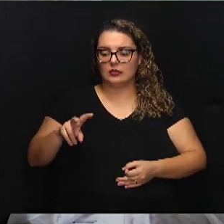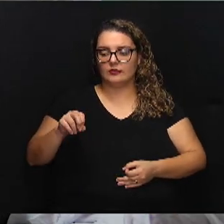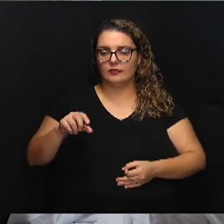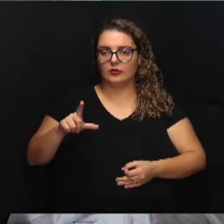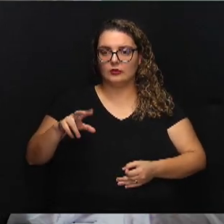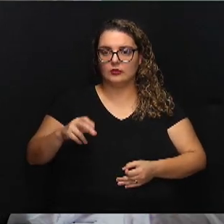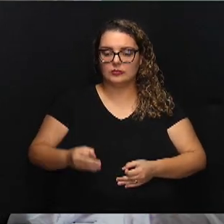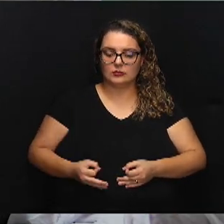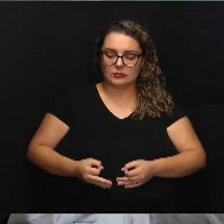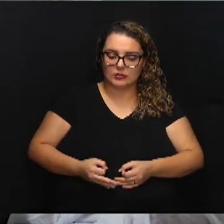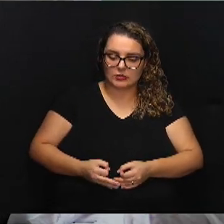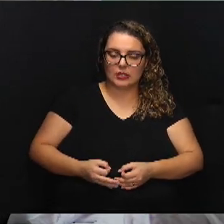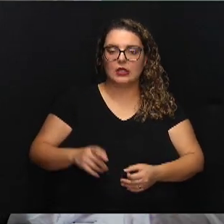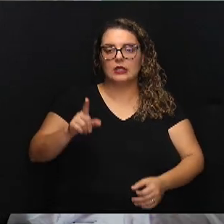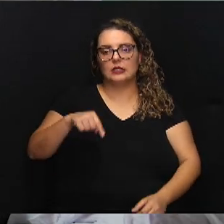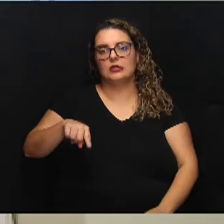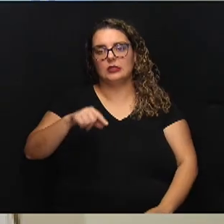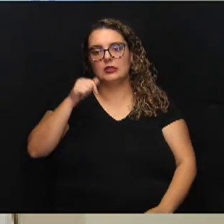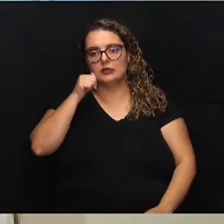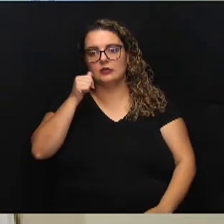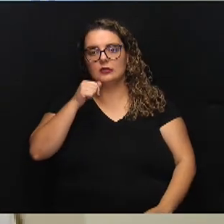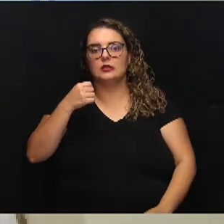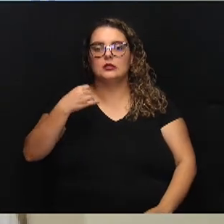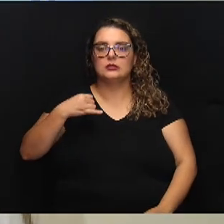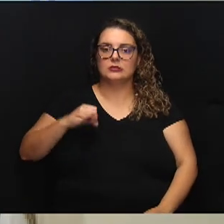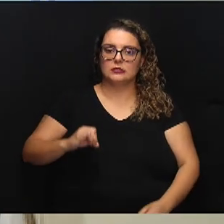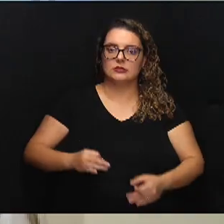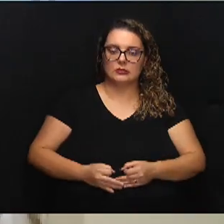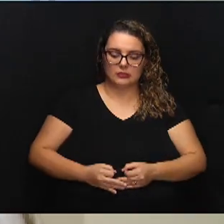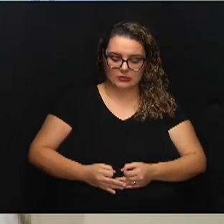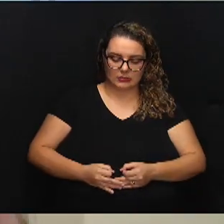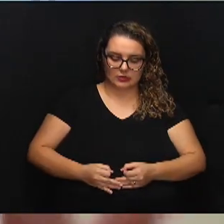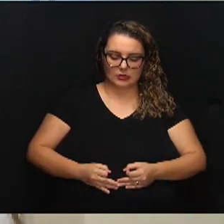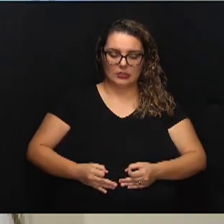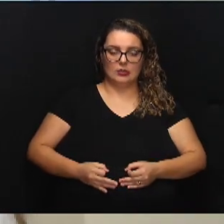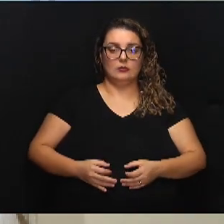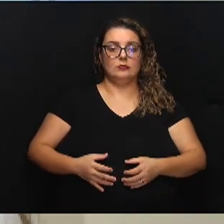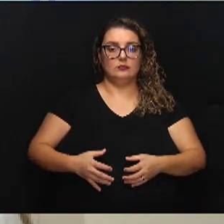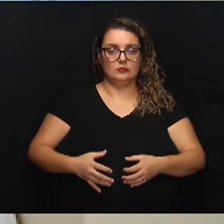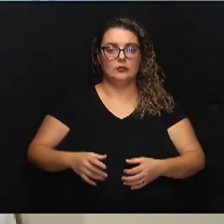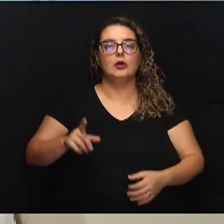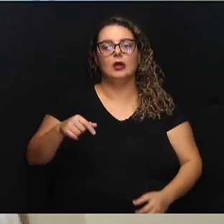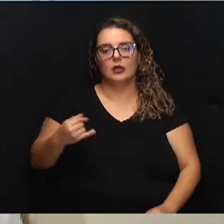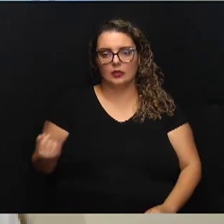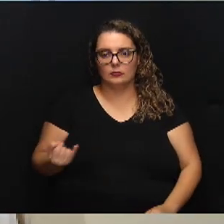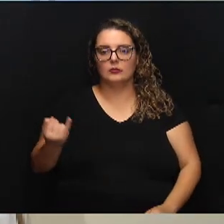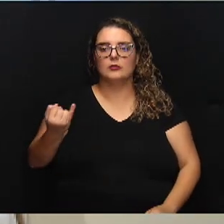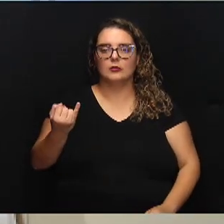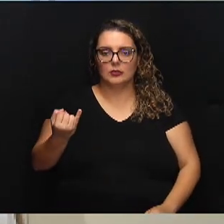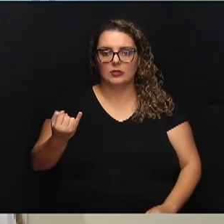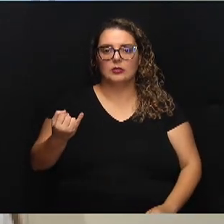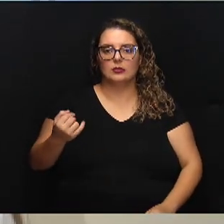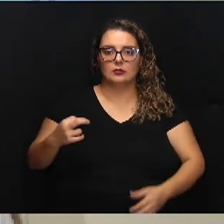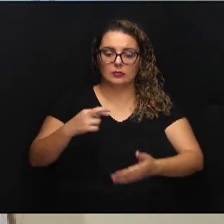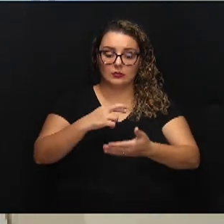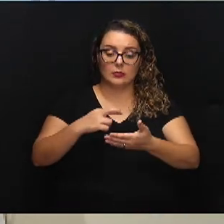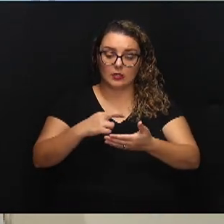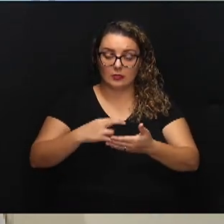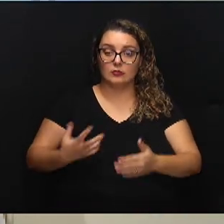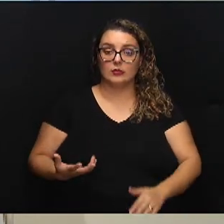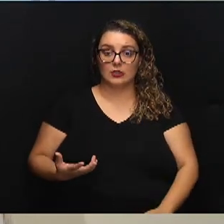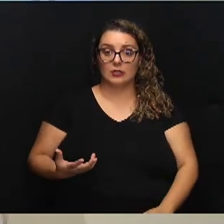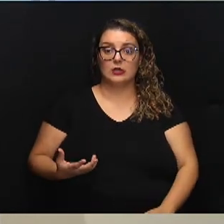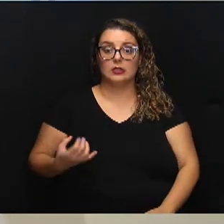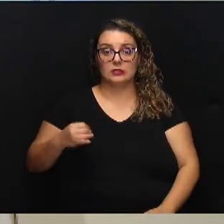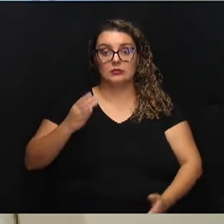Aí nessas mulheres, sim, se estiver um pouquinho aumentado, aí vale a pena a gente seguir uma investigação. E se a gente